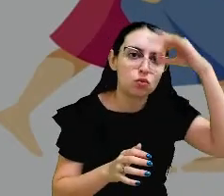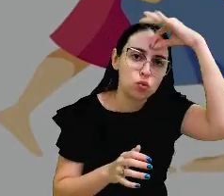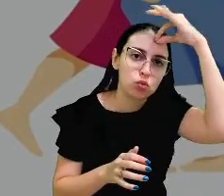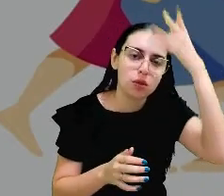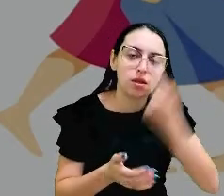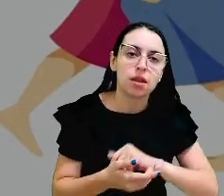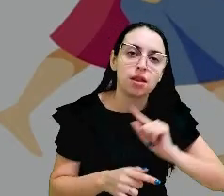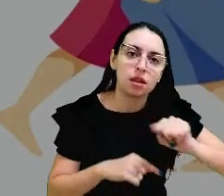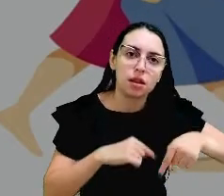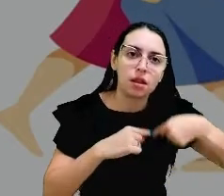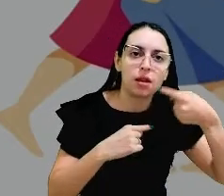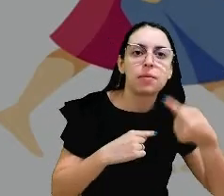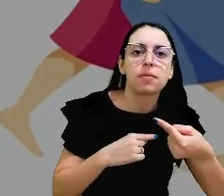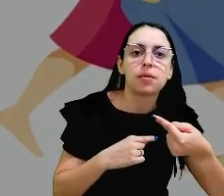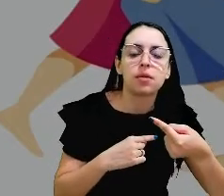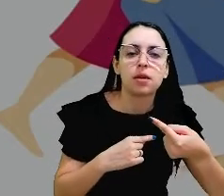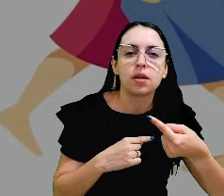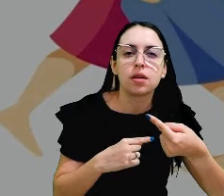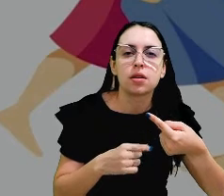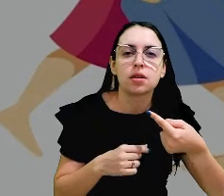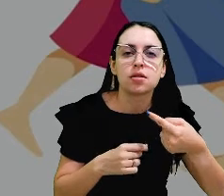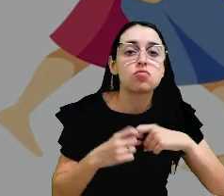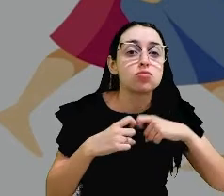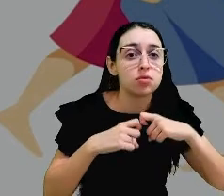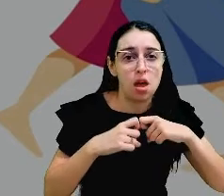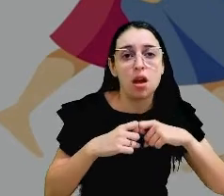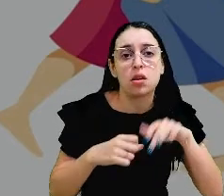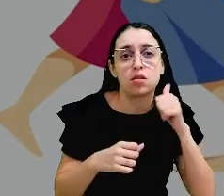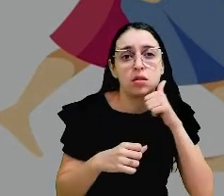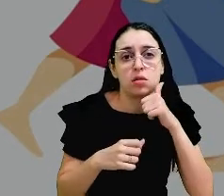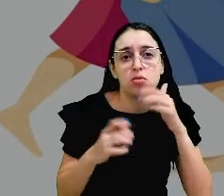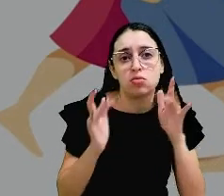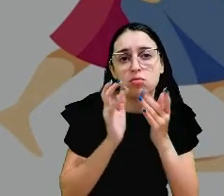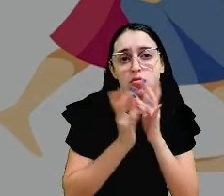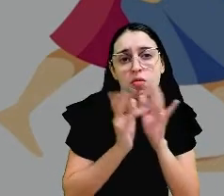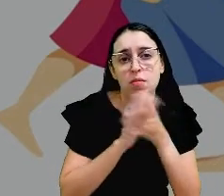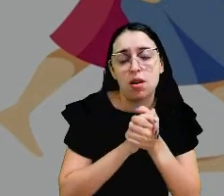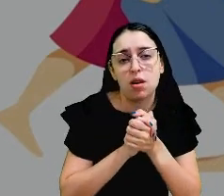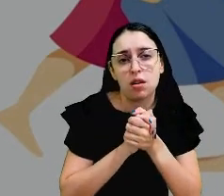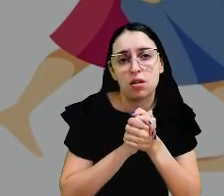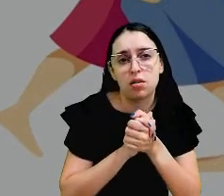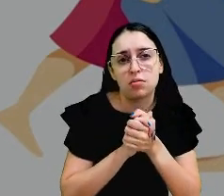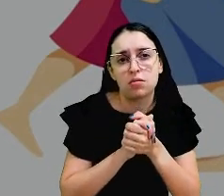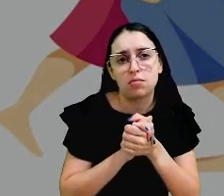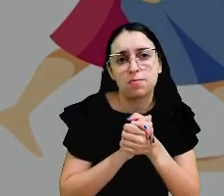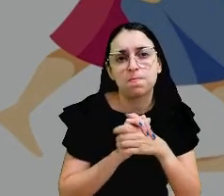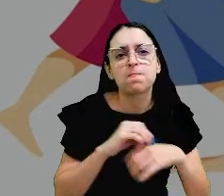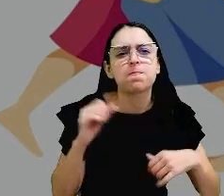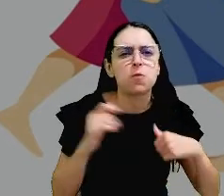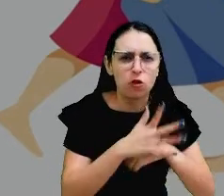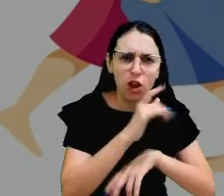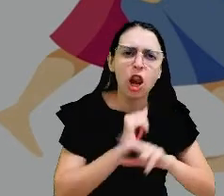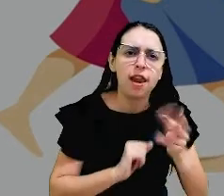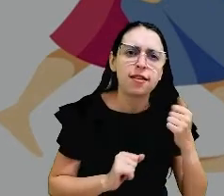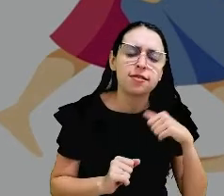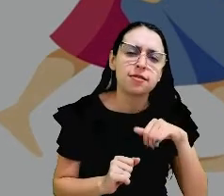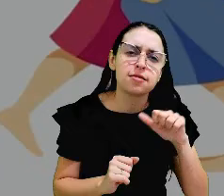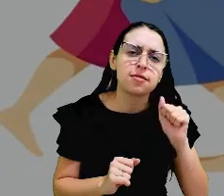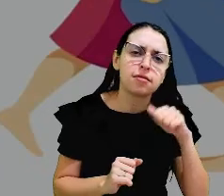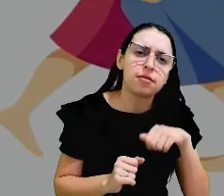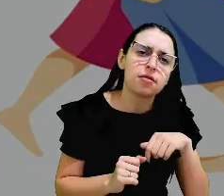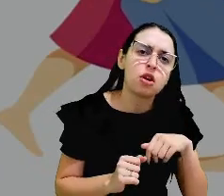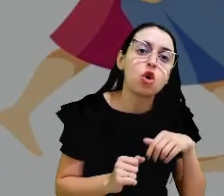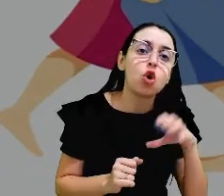ela depois satisfaça o seu marido. Então, a outra forma de violência obstétrica, também temos o uso